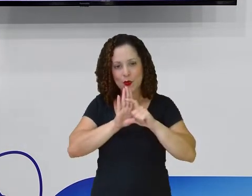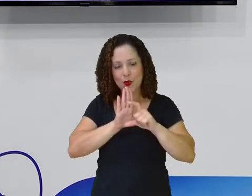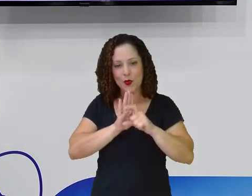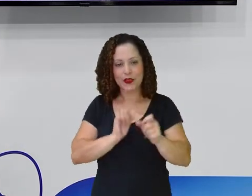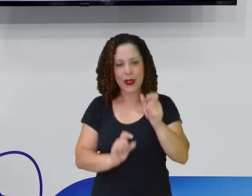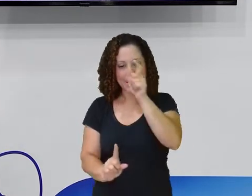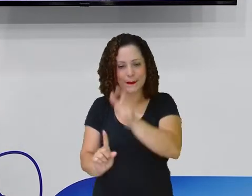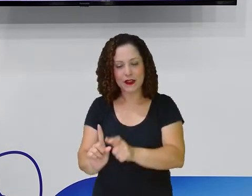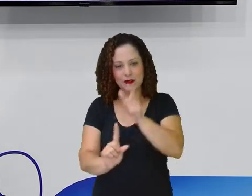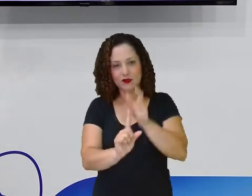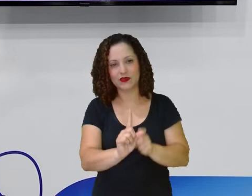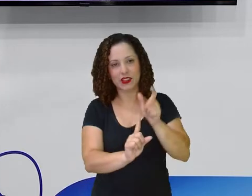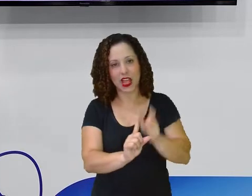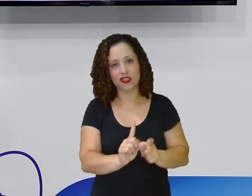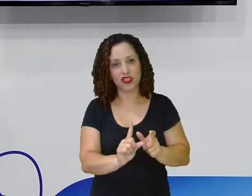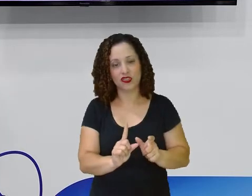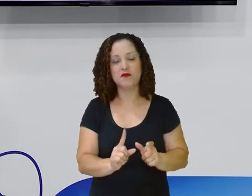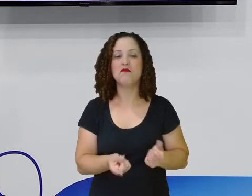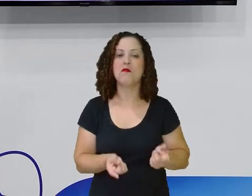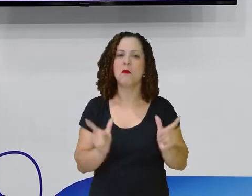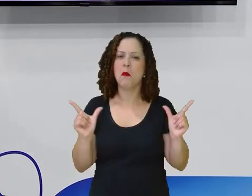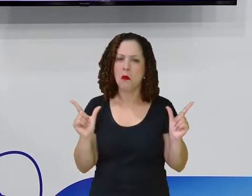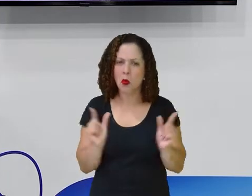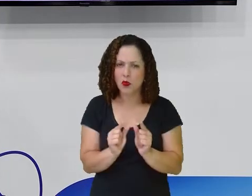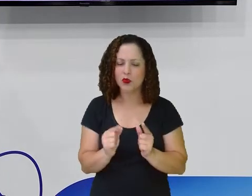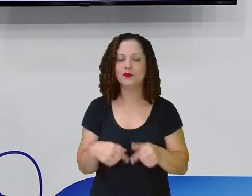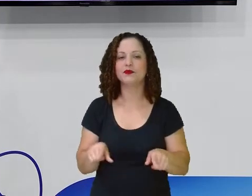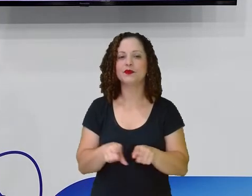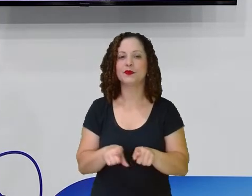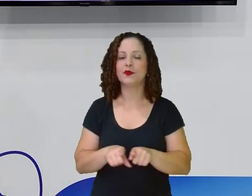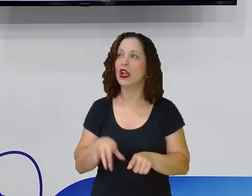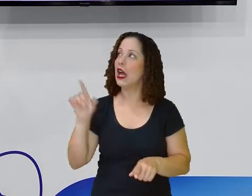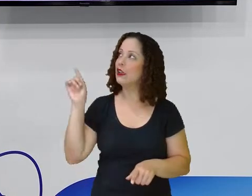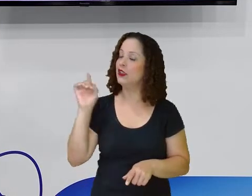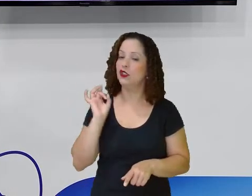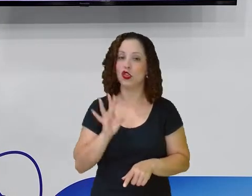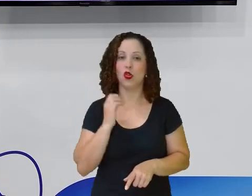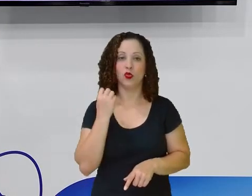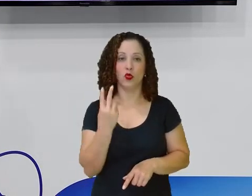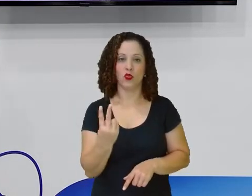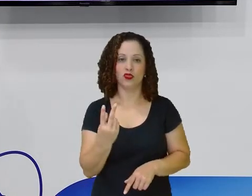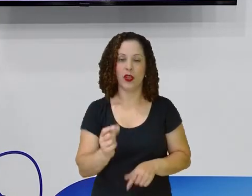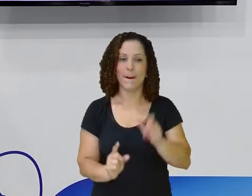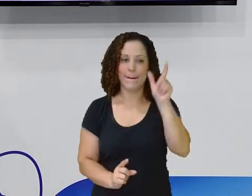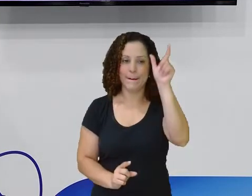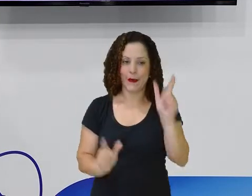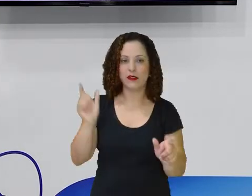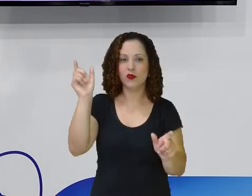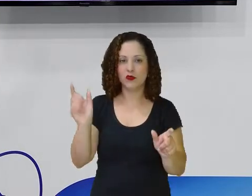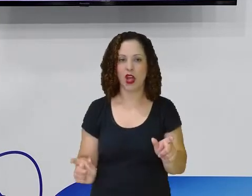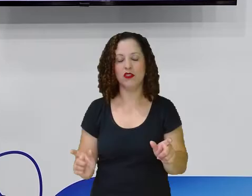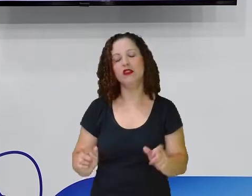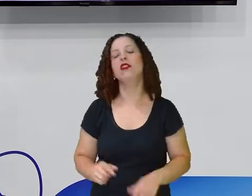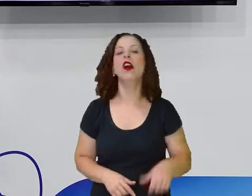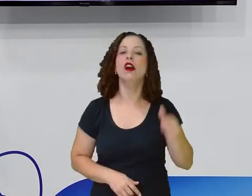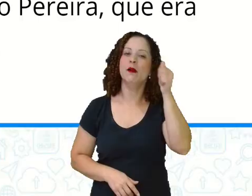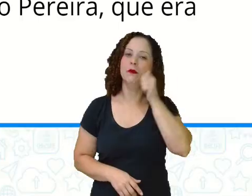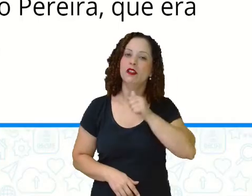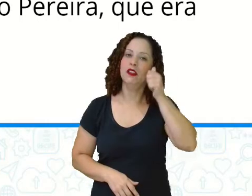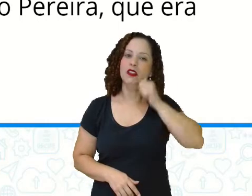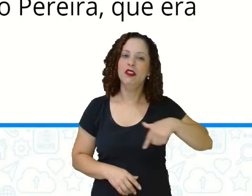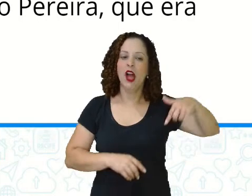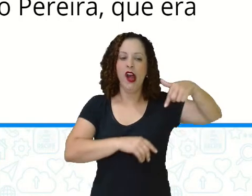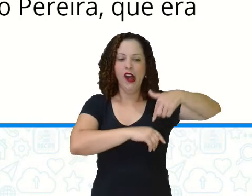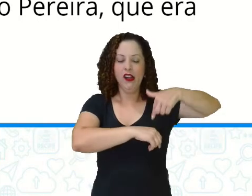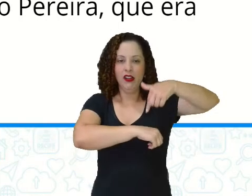personagens. No caso desse aqui, vocês irão perceber que tem apenas duas personagens. A Sacisa e o fazendeiro, como eu vou ler aqui, vocês vão